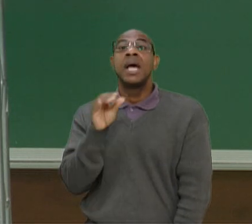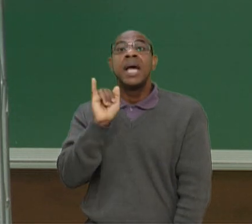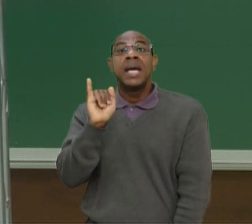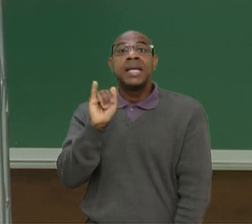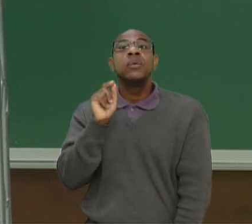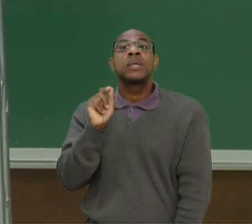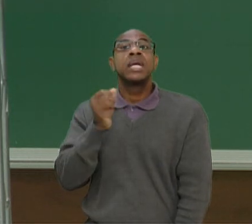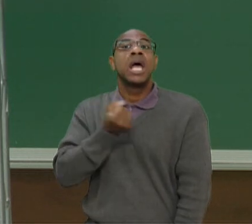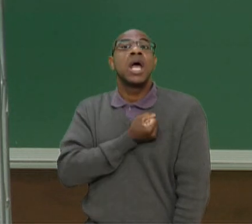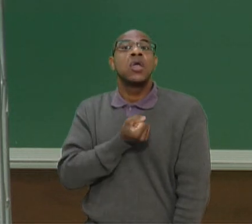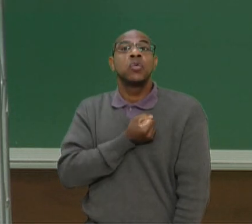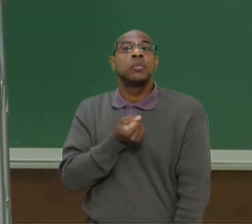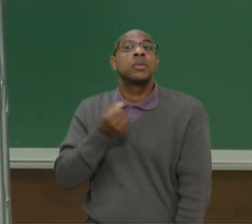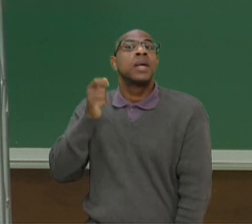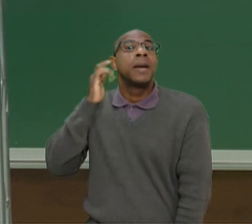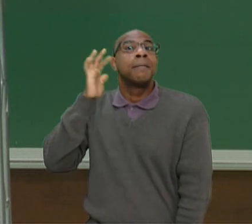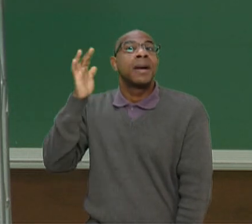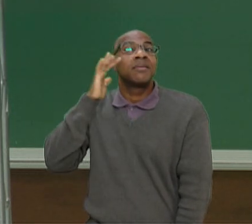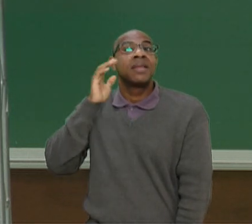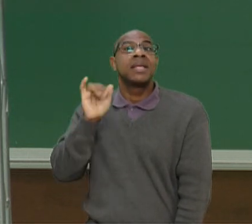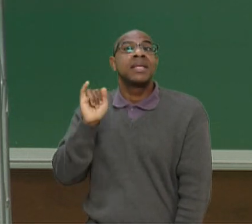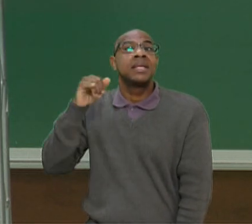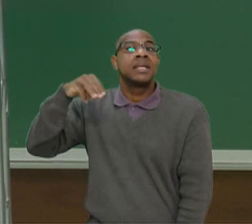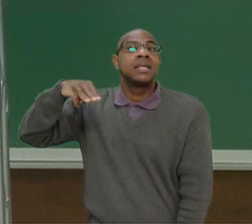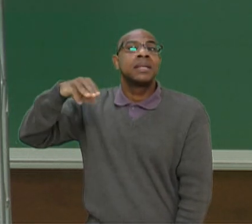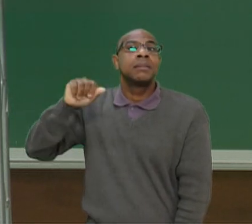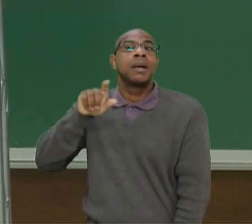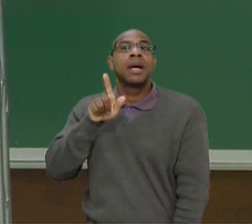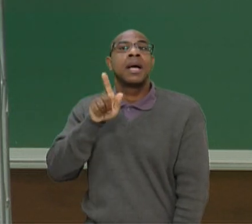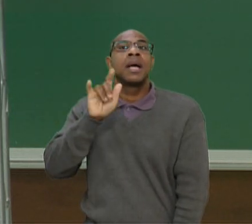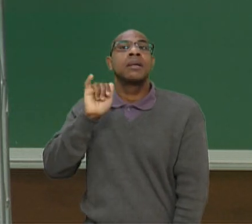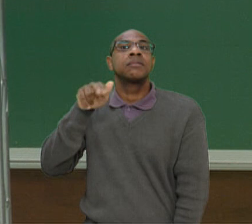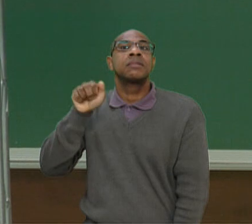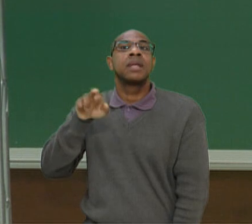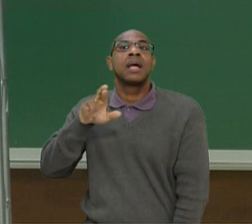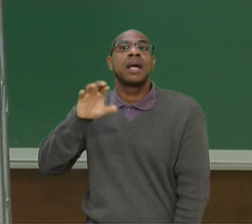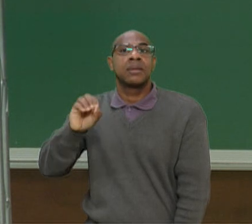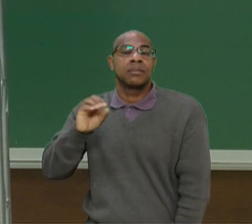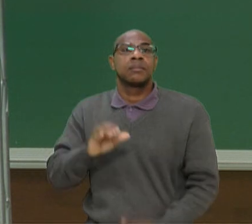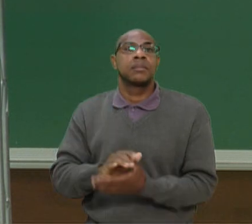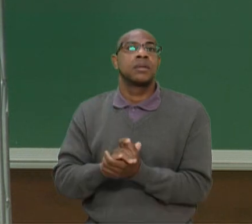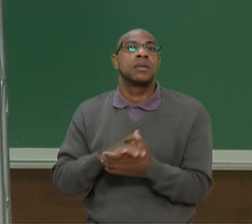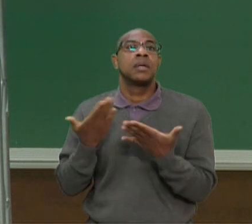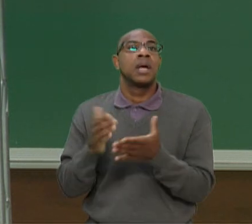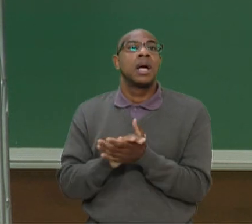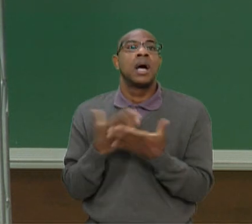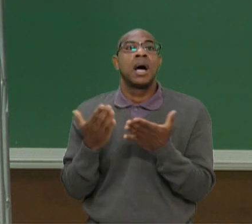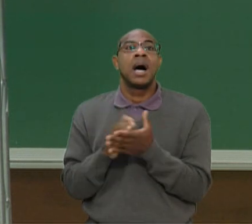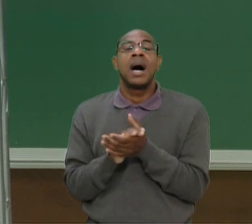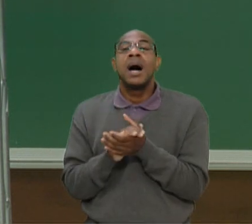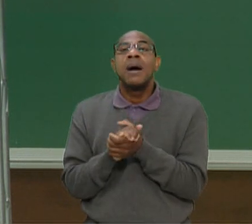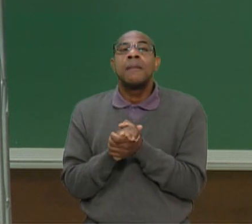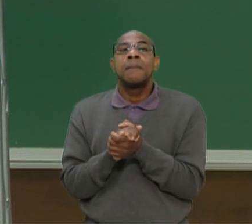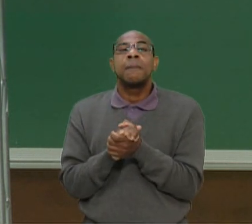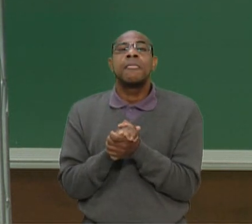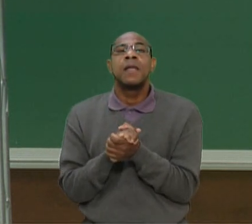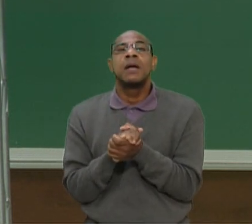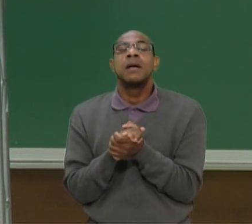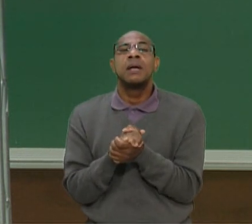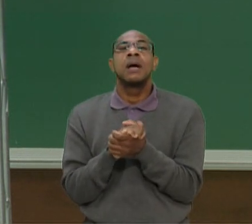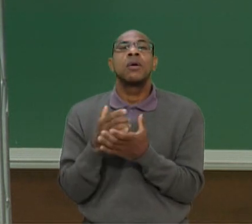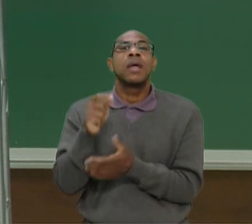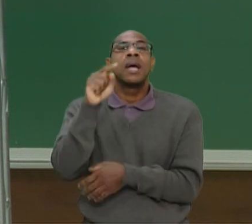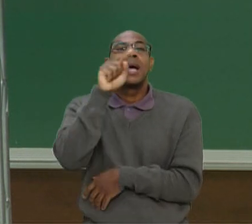parte imaginária o i, né? Não pode esquecer. Agora, quando eu vou fazer o z menos